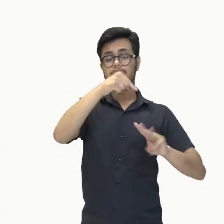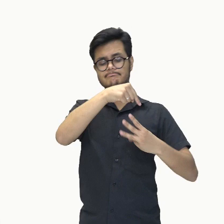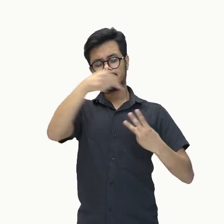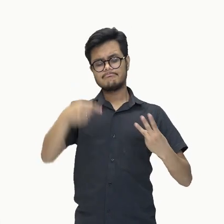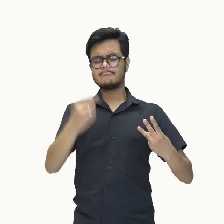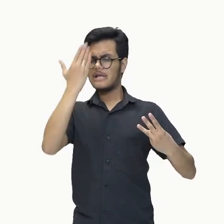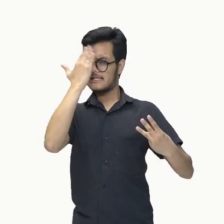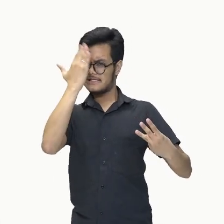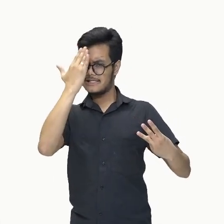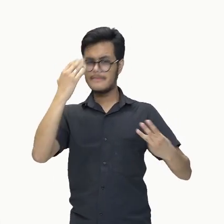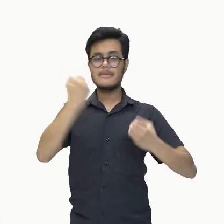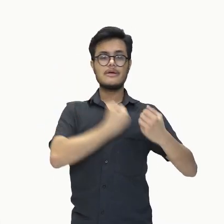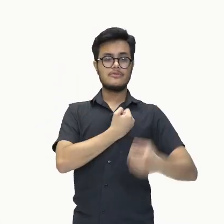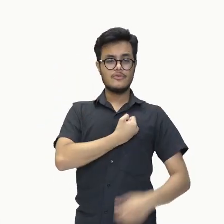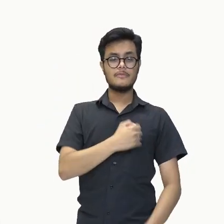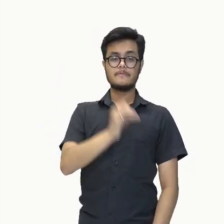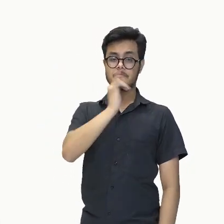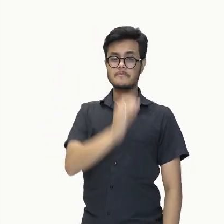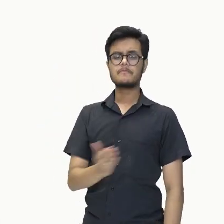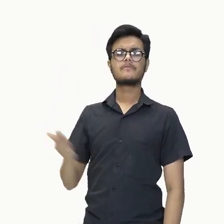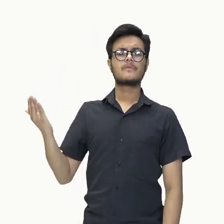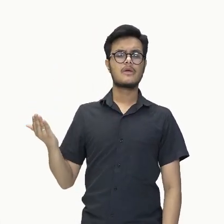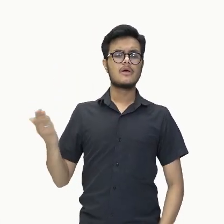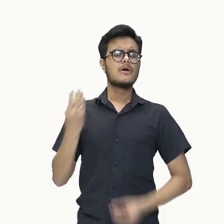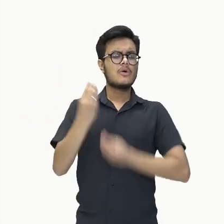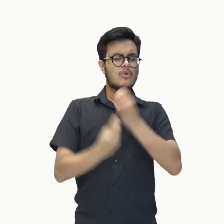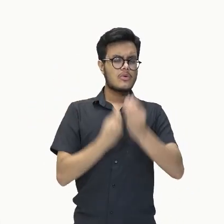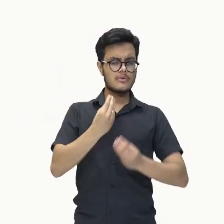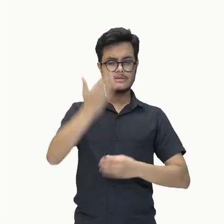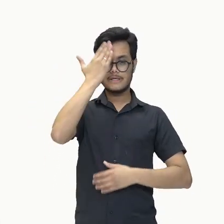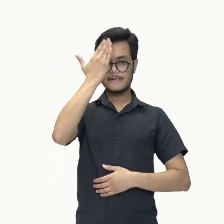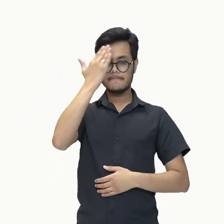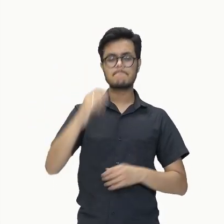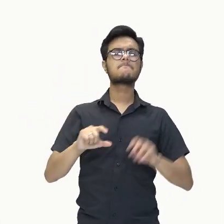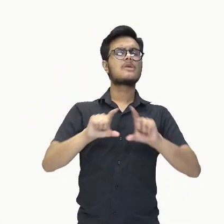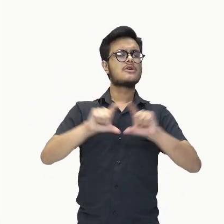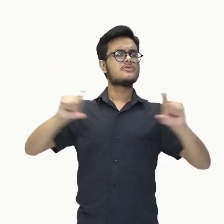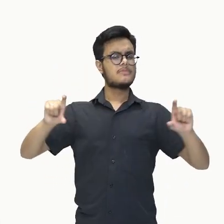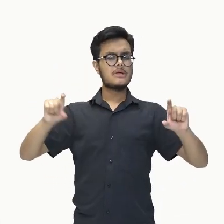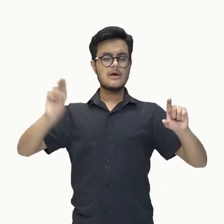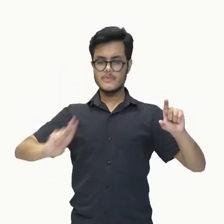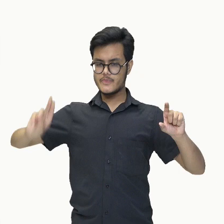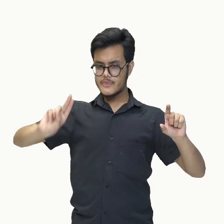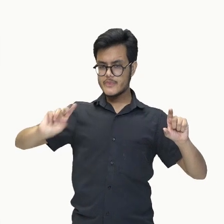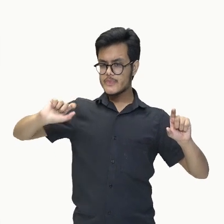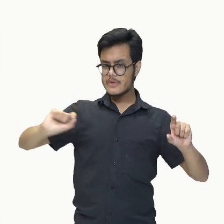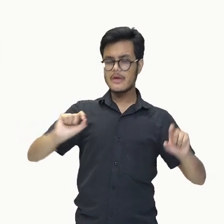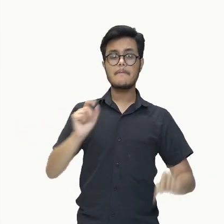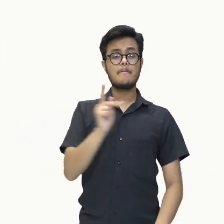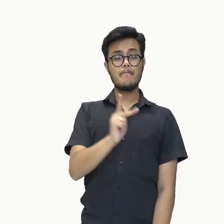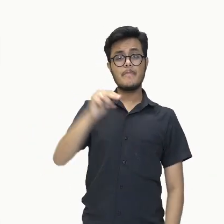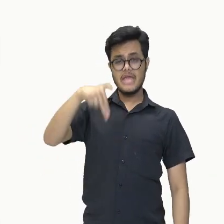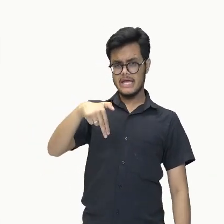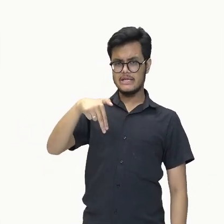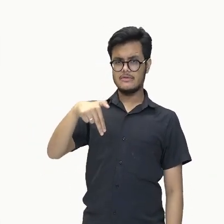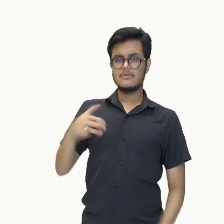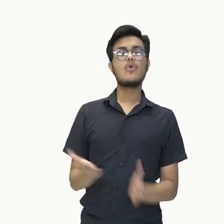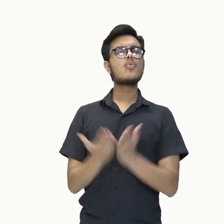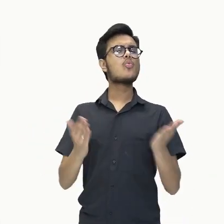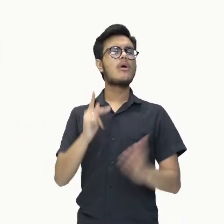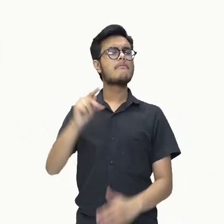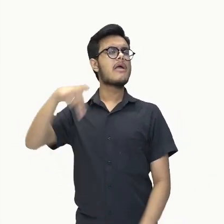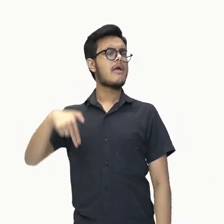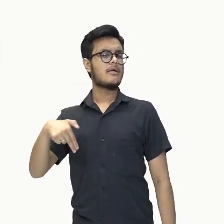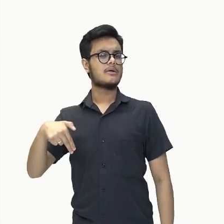bem. Para esse tipo de questão, usaremos a seguinte expressão. PN, né? É